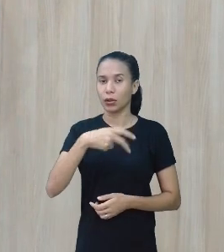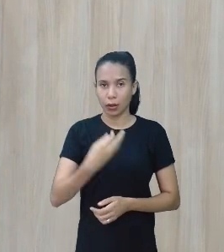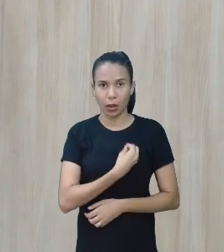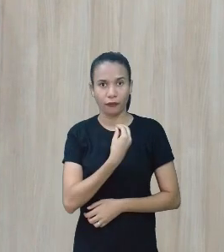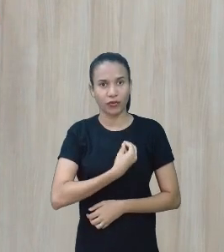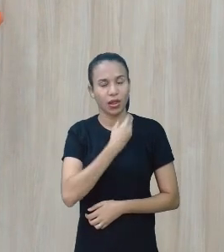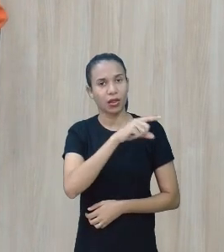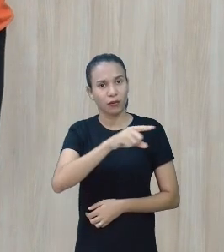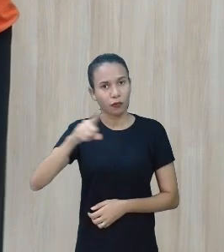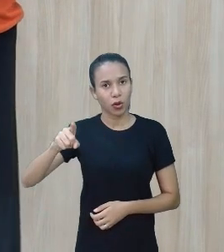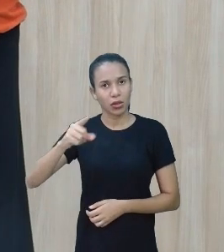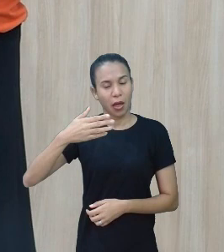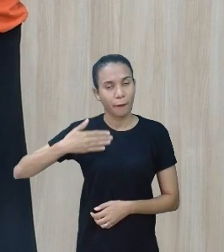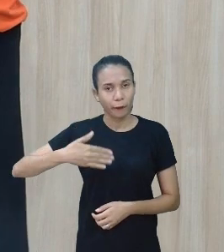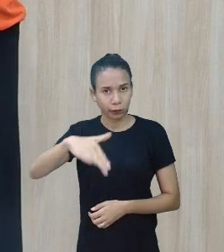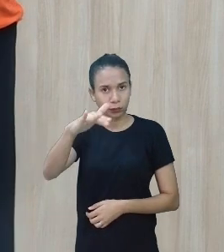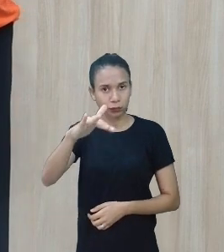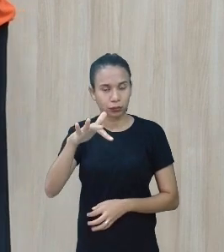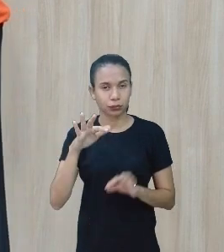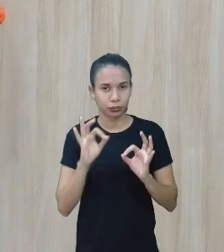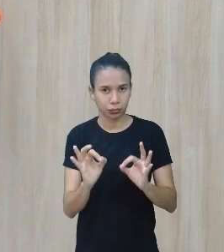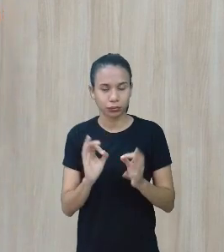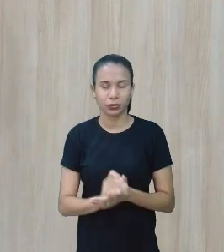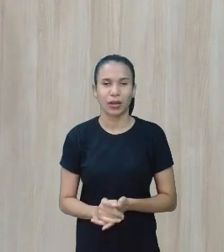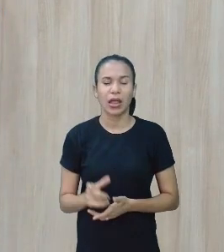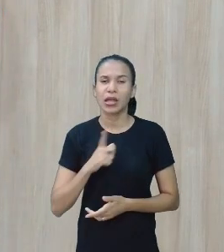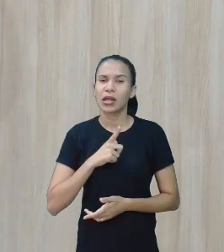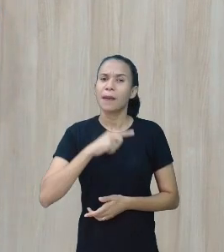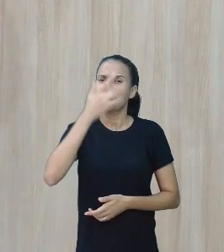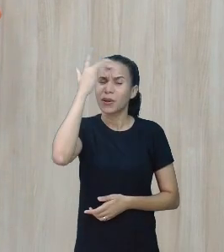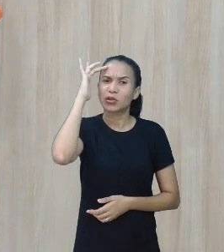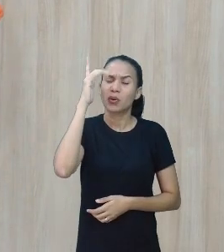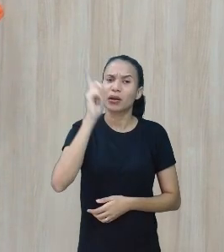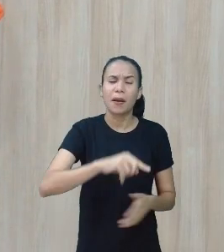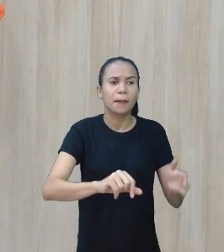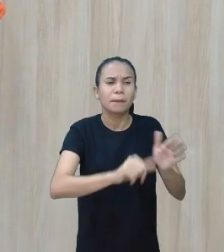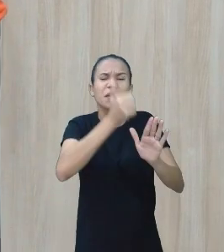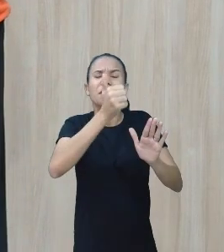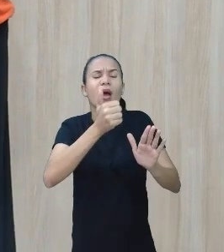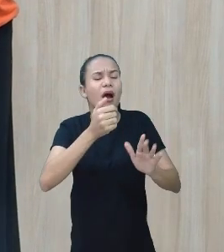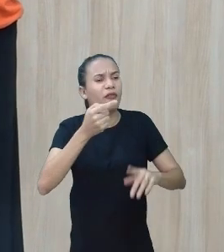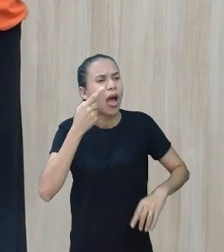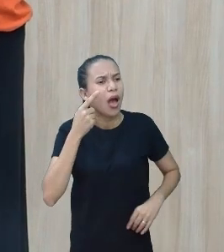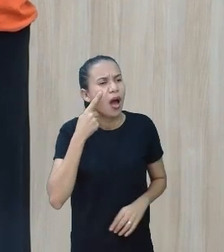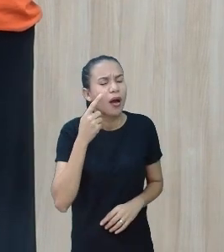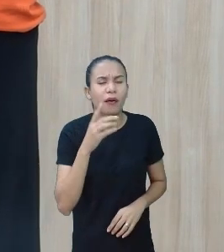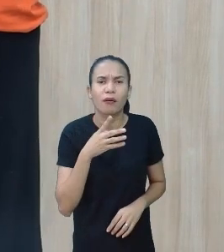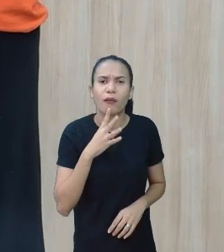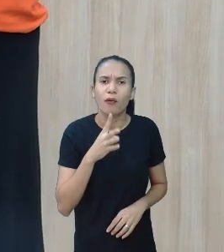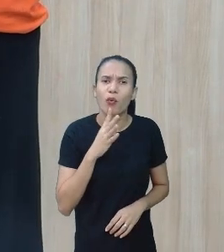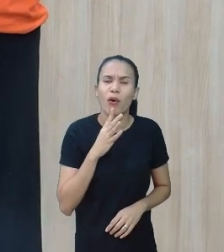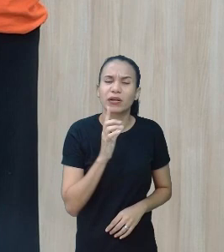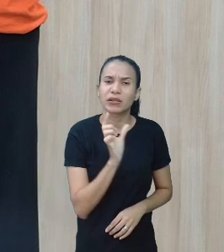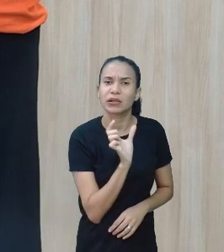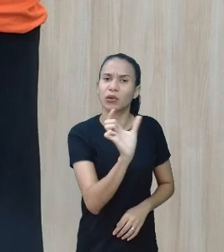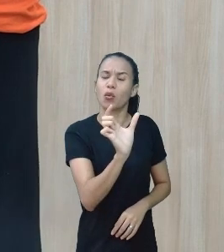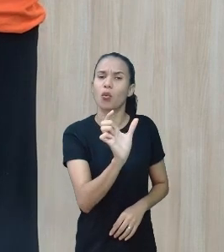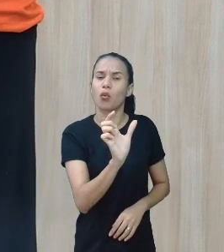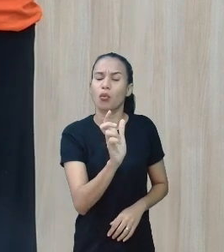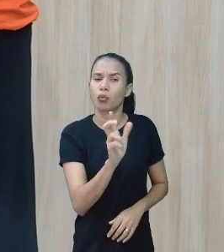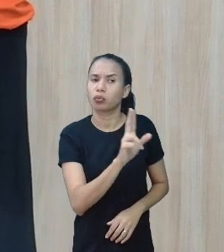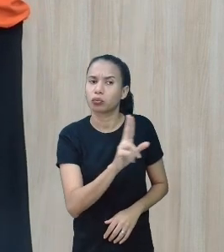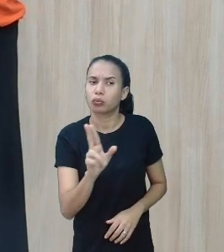de vocês daqui para frente. Talvez para alguns seja a primeira vez que estamos falando, que estão